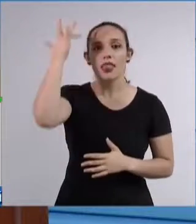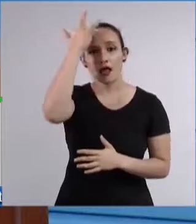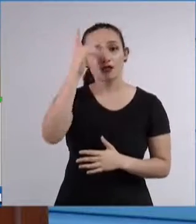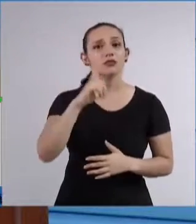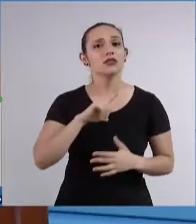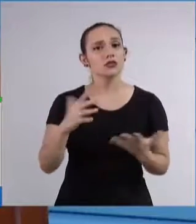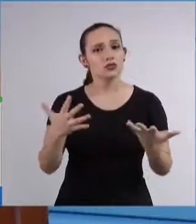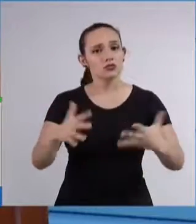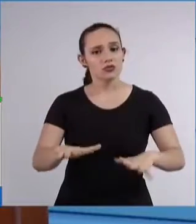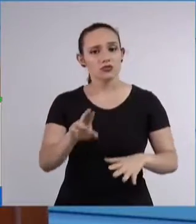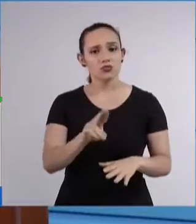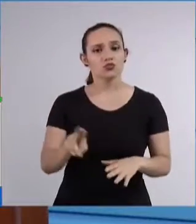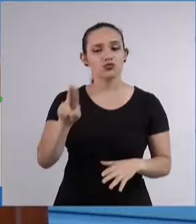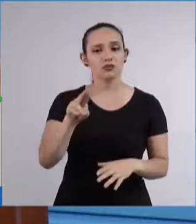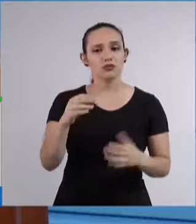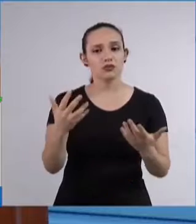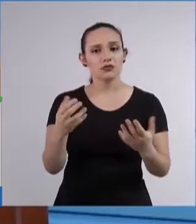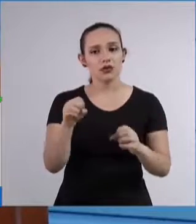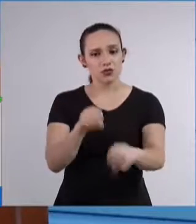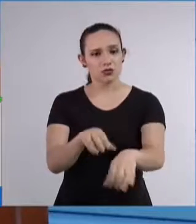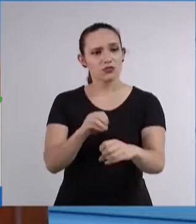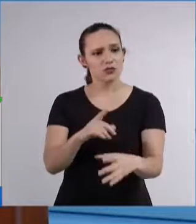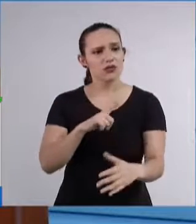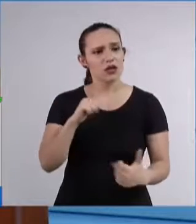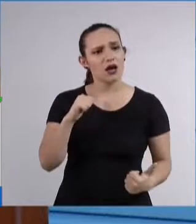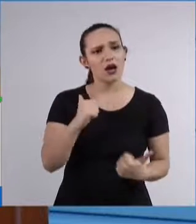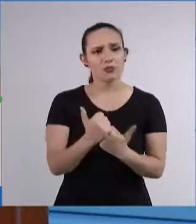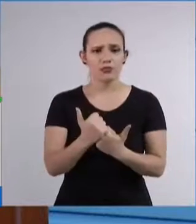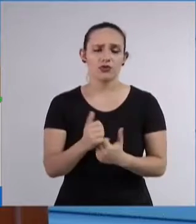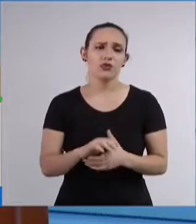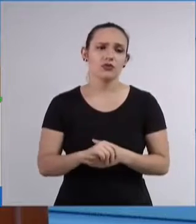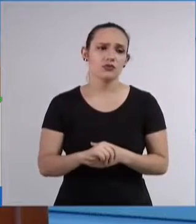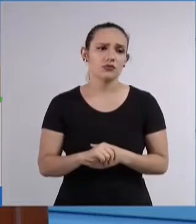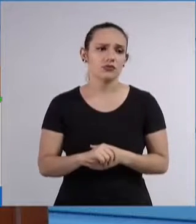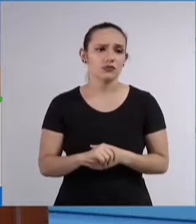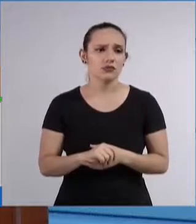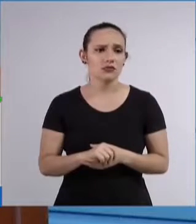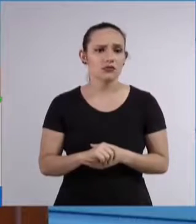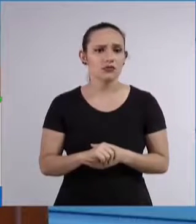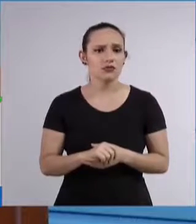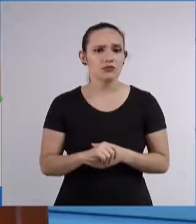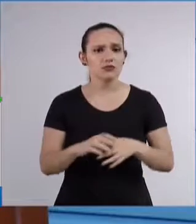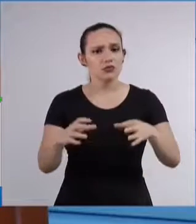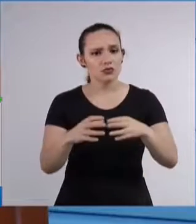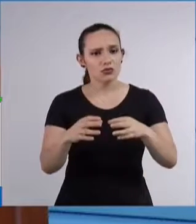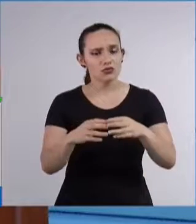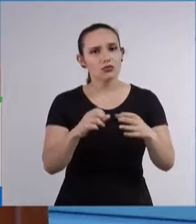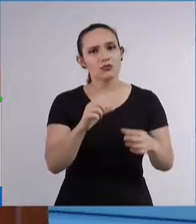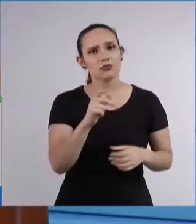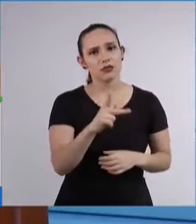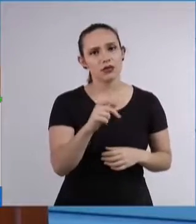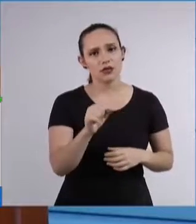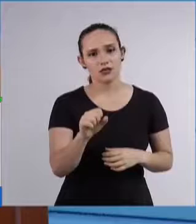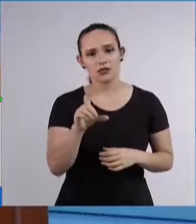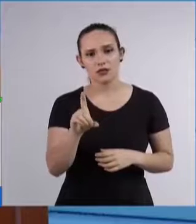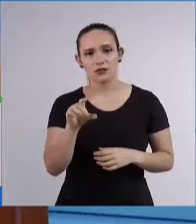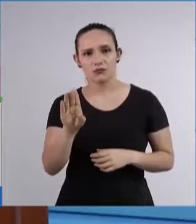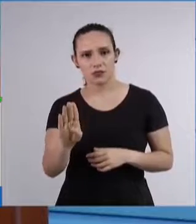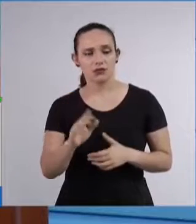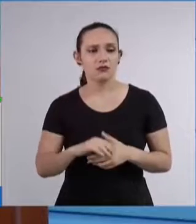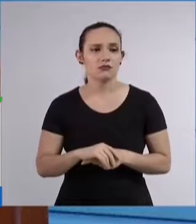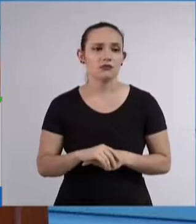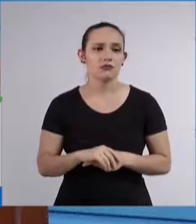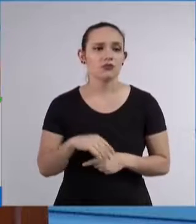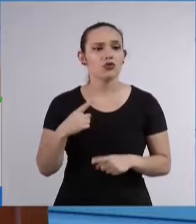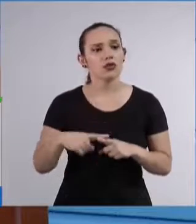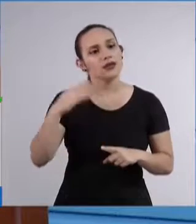da educação e que temos apoio, inclusive, deputado Onevan, de setores do PSDB, que entende